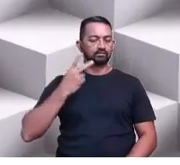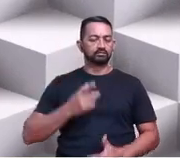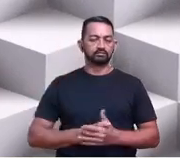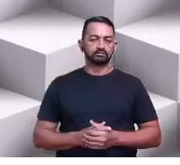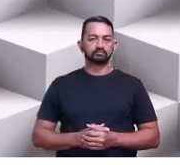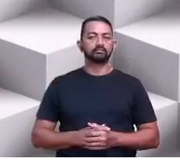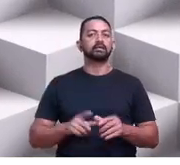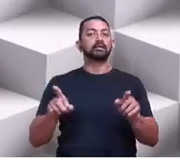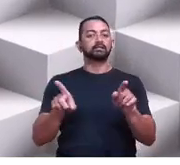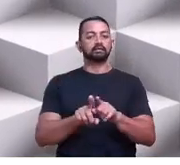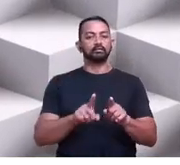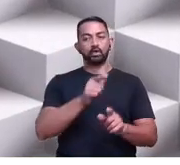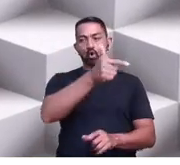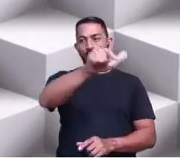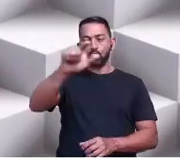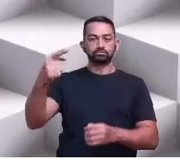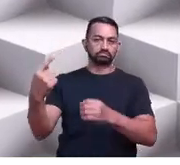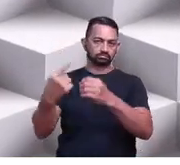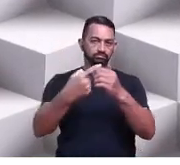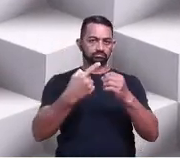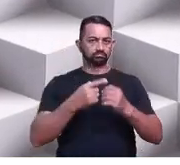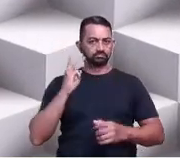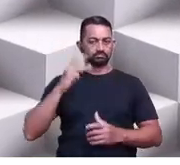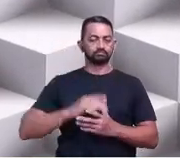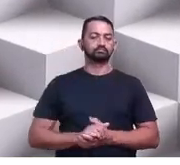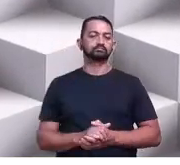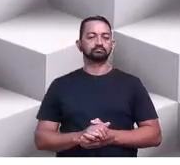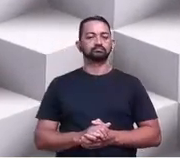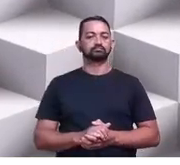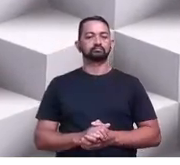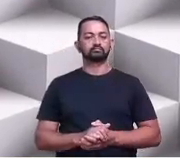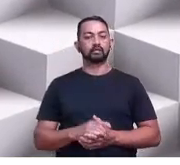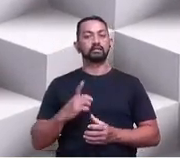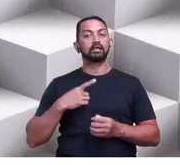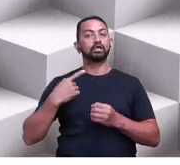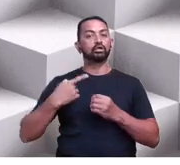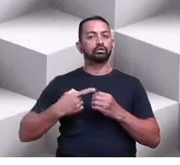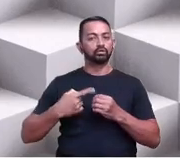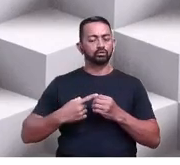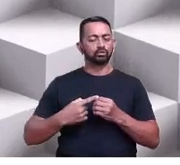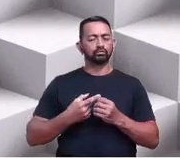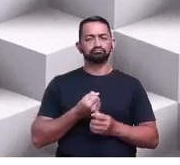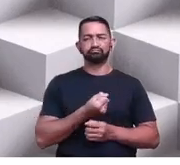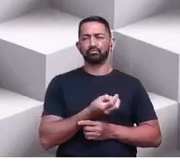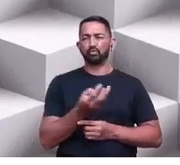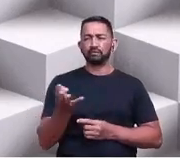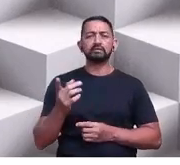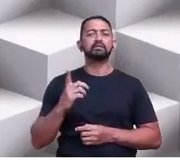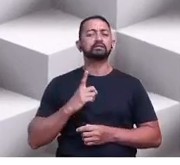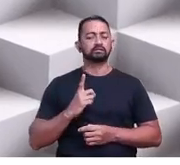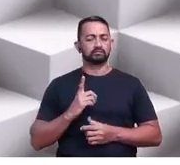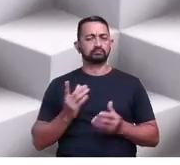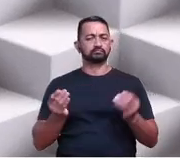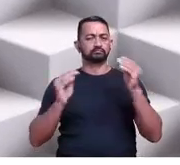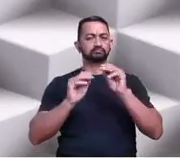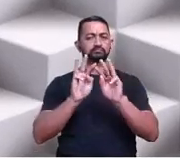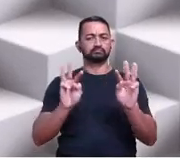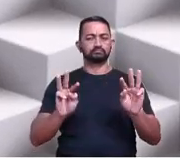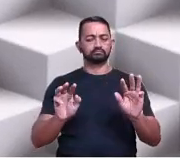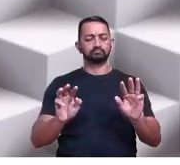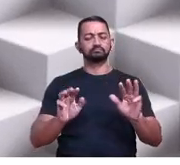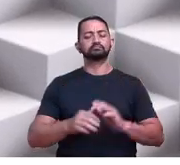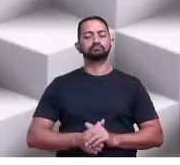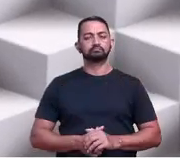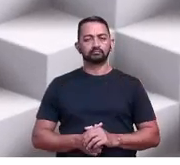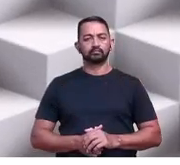Câmara Municipal de Imperatriz e também de outras cidades do Maranhão. As cidades citadas, como são muitas, estão disponíveis no nosso